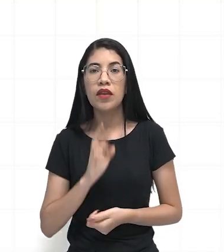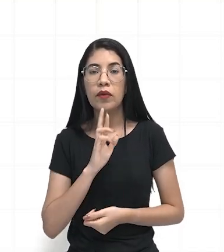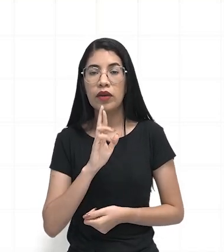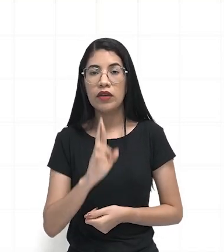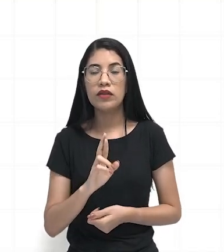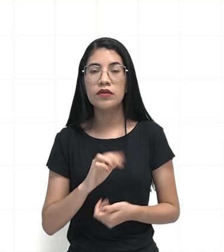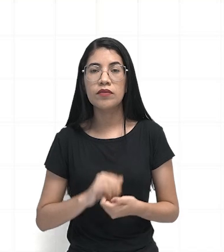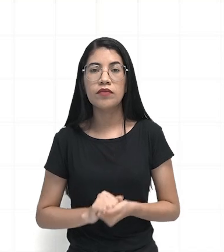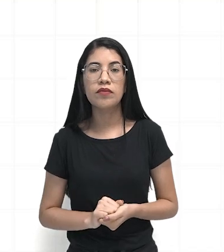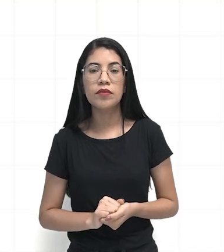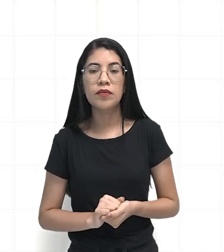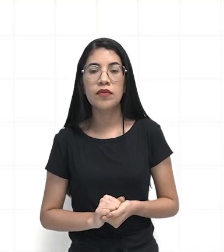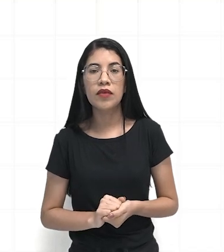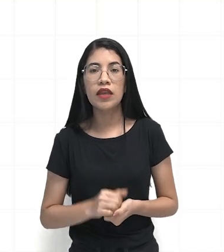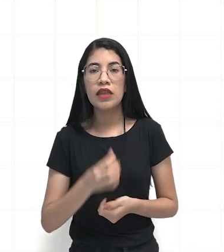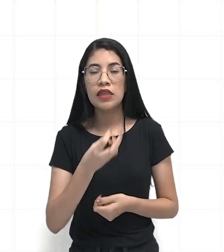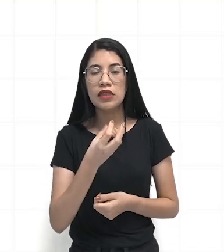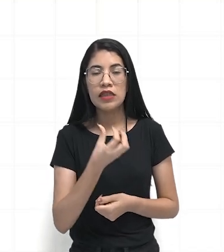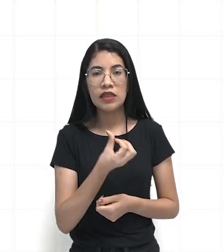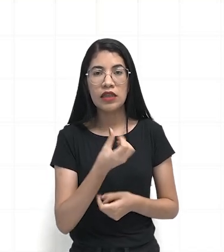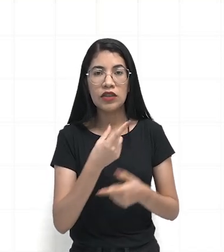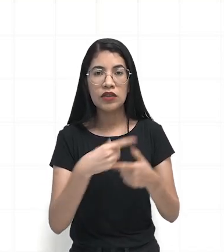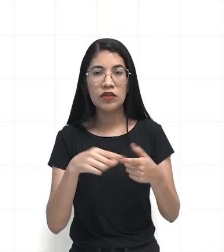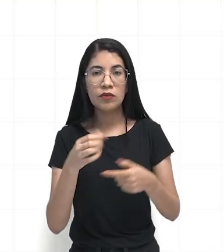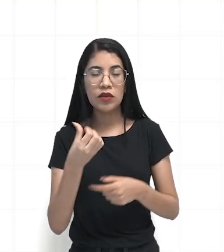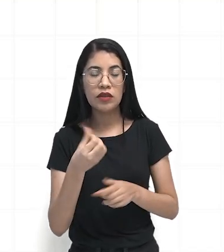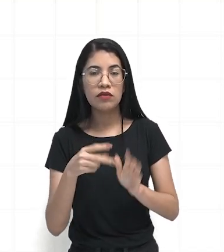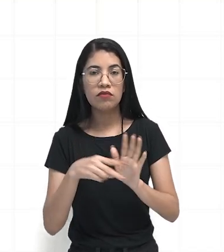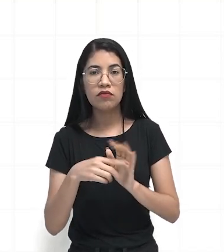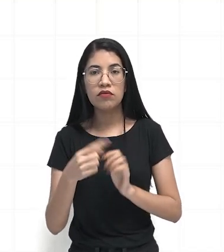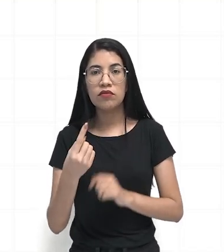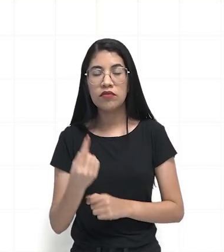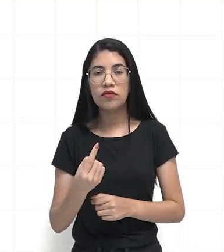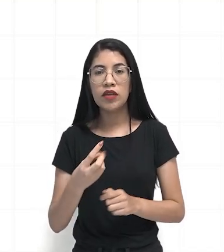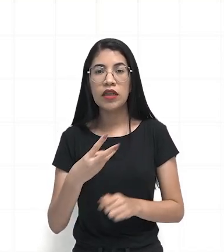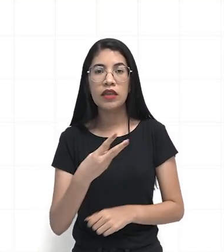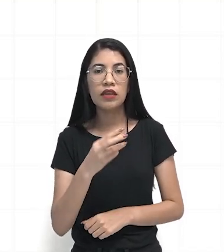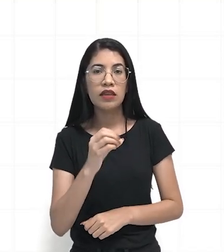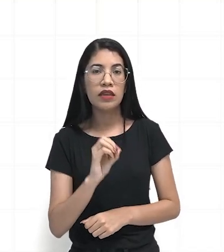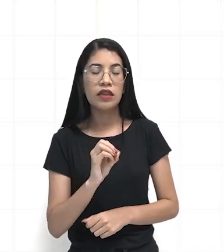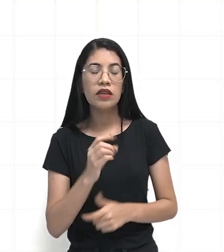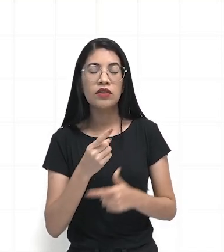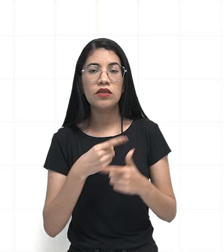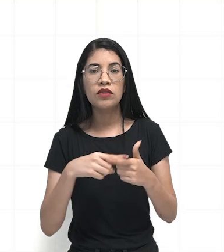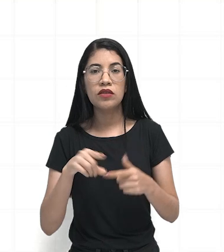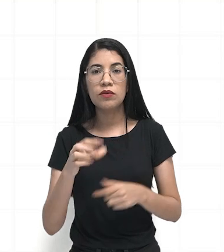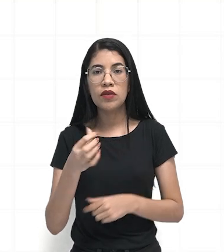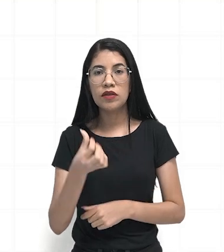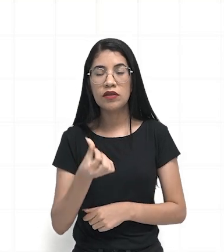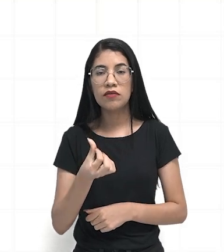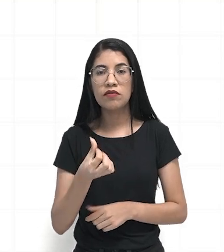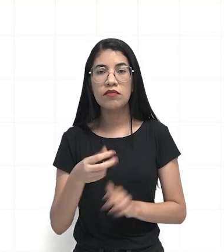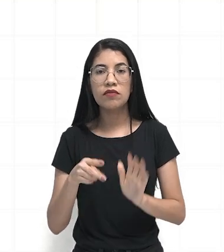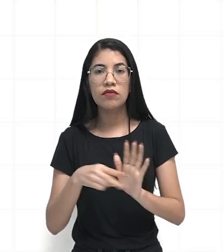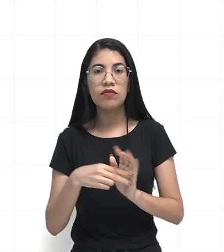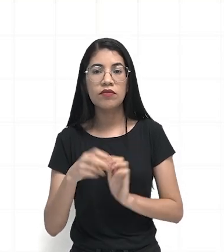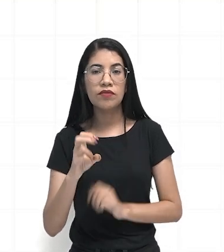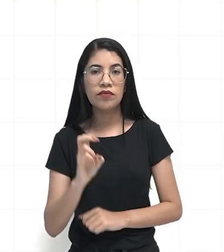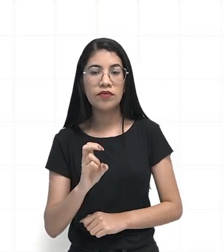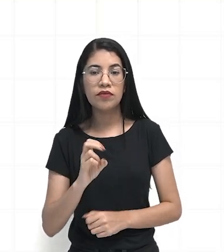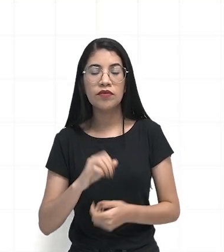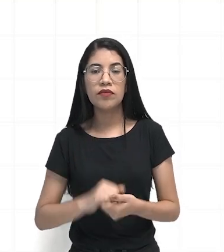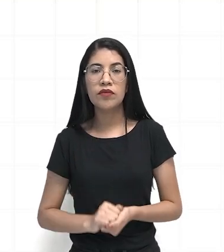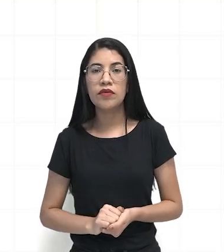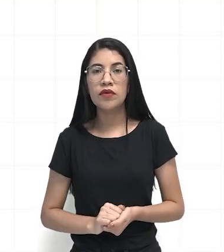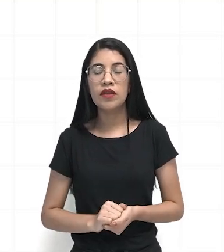Resultado será igual, 6 dividido por 6 é 1, e 30 dividido por 6 é igual a 5.